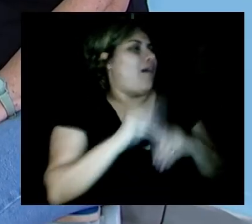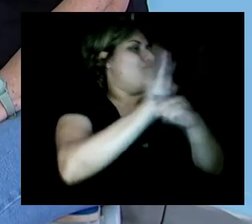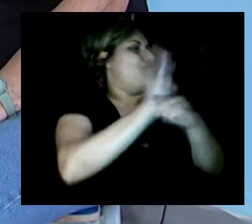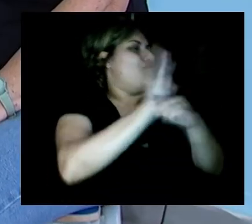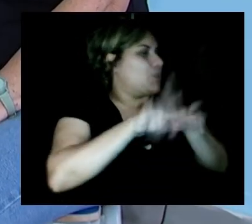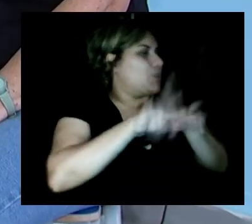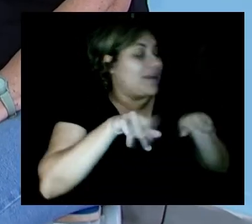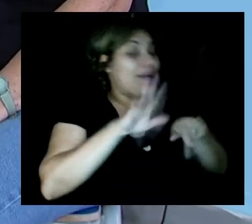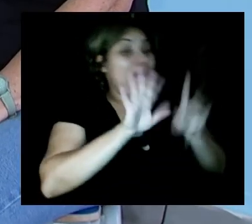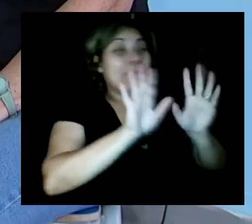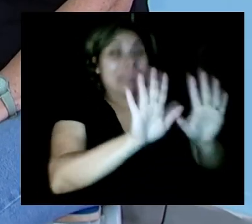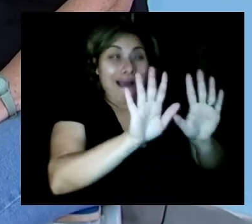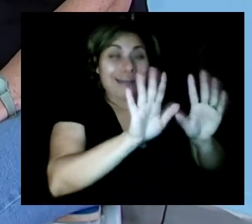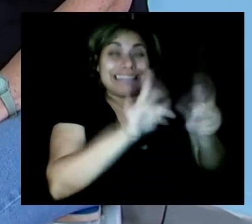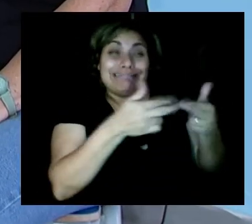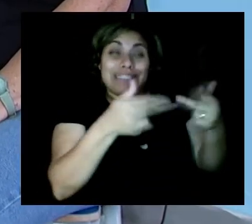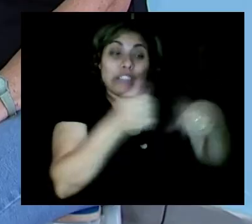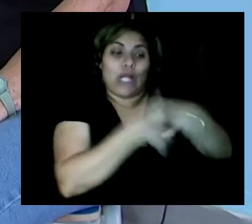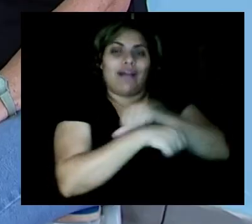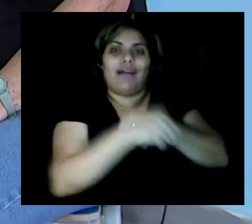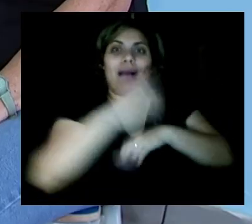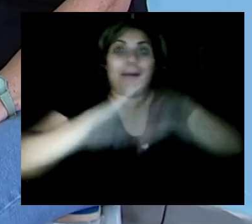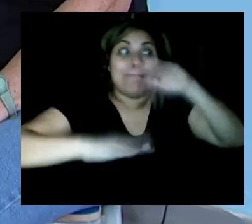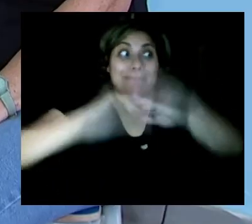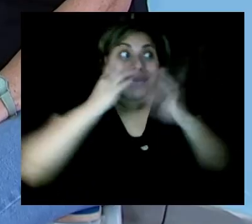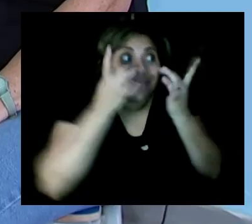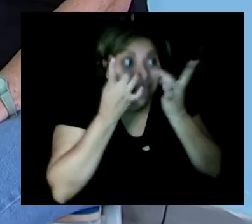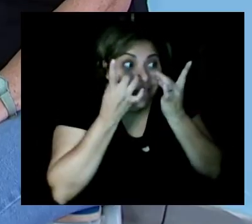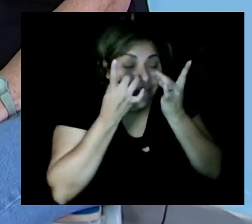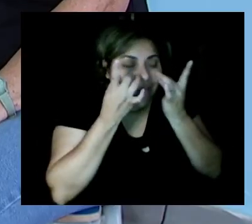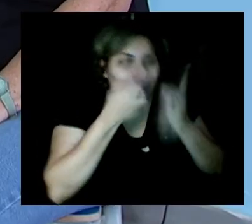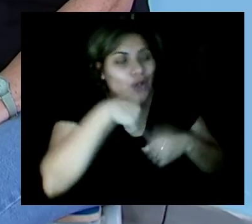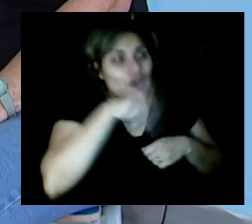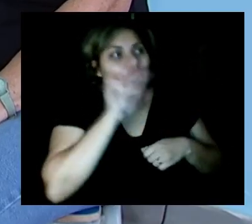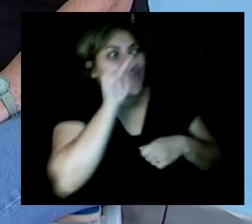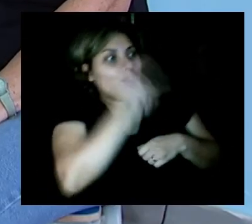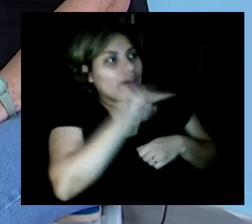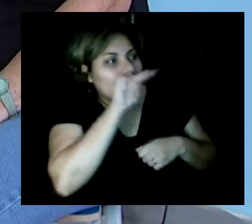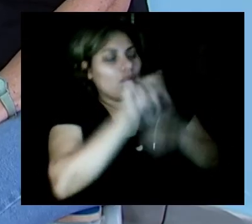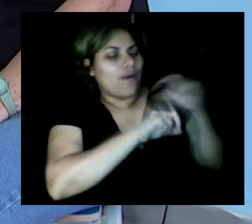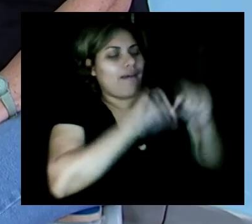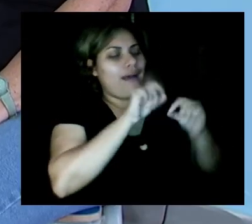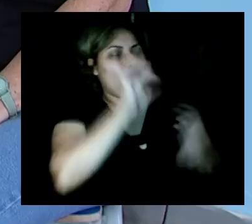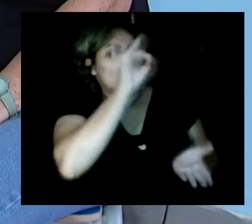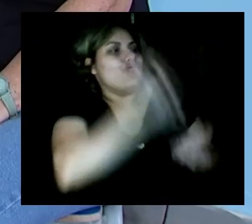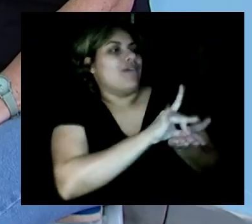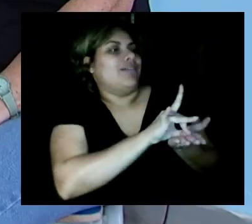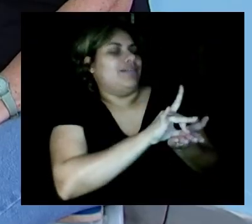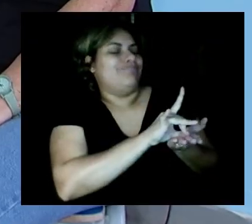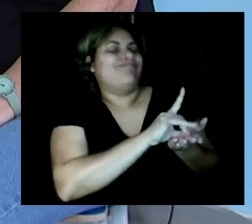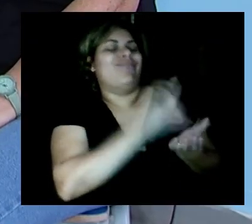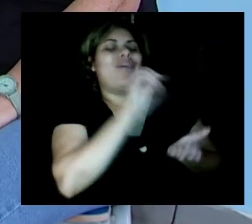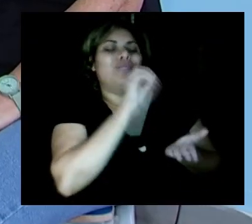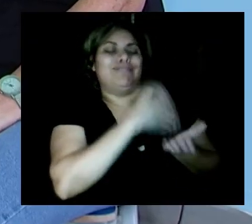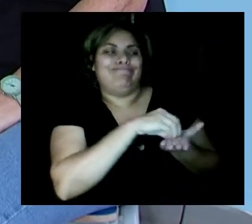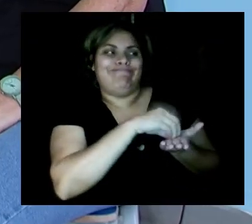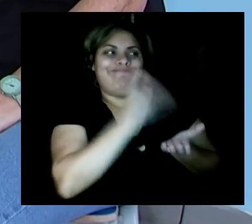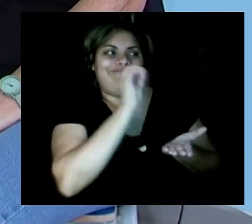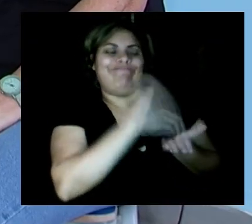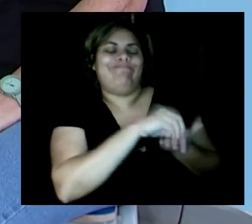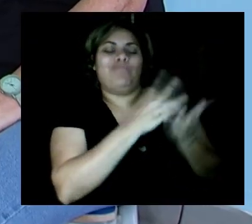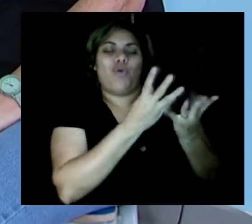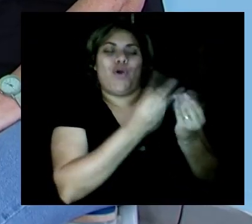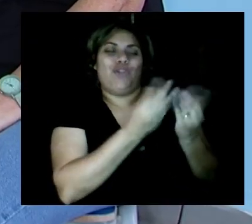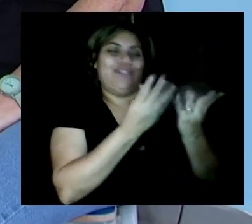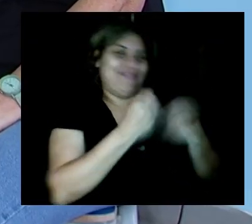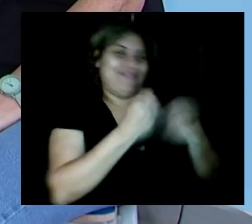prática, quando a gente vê mesmo ali a realidade, ainda falta muito mesmo, sabe?